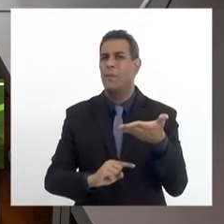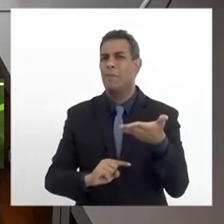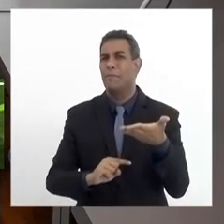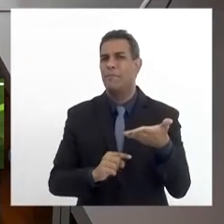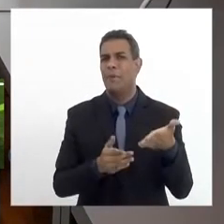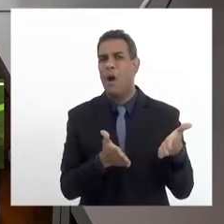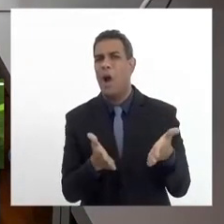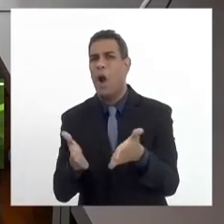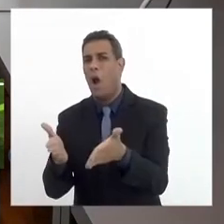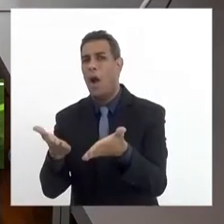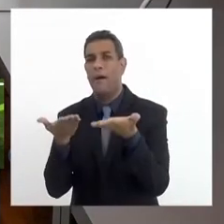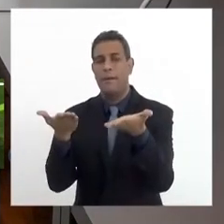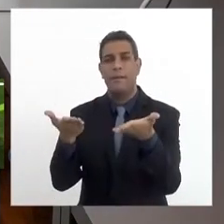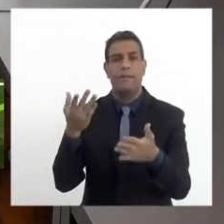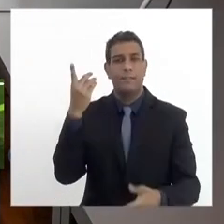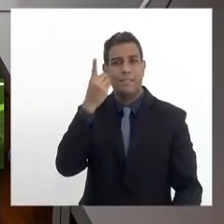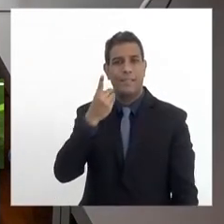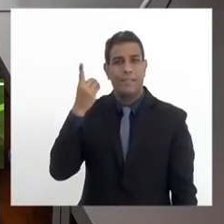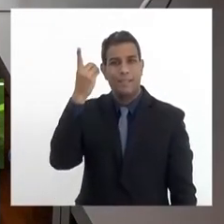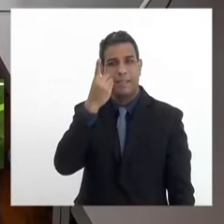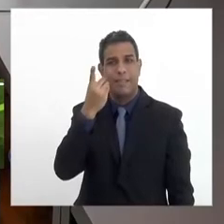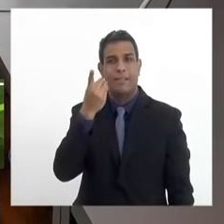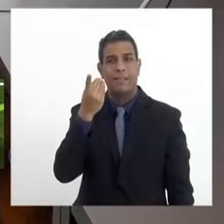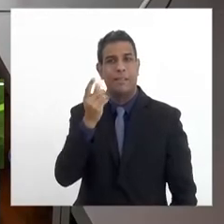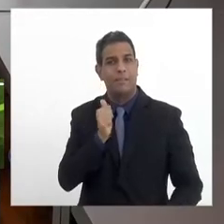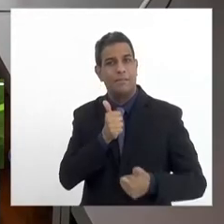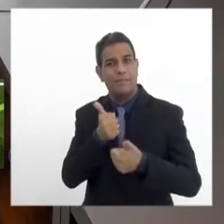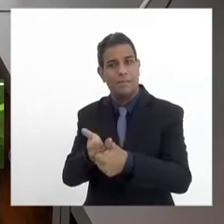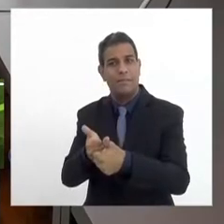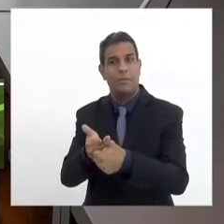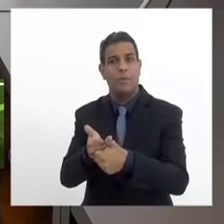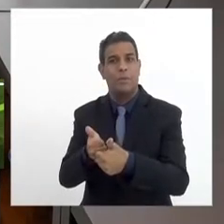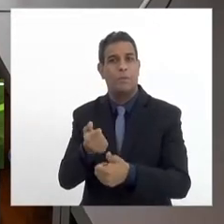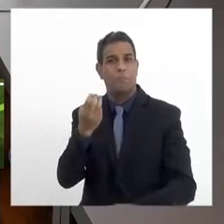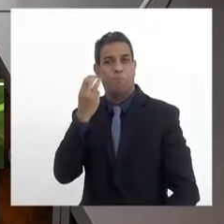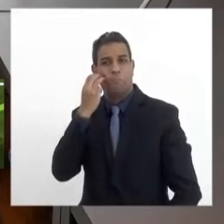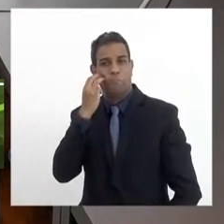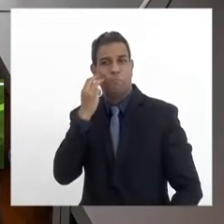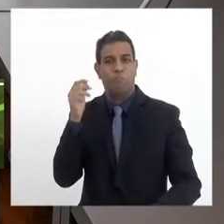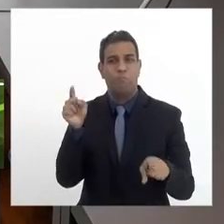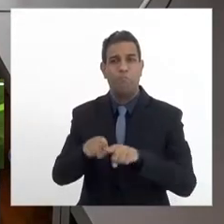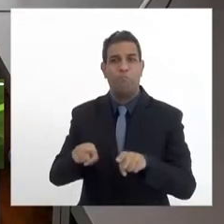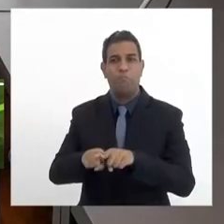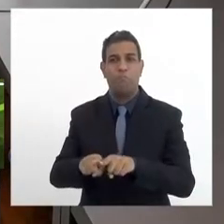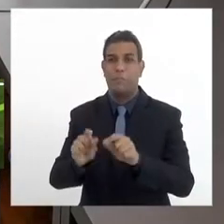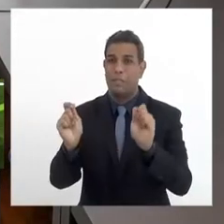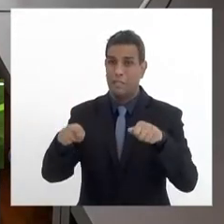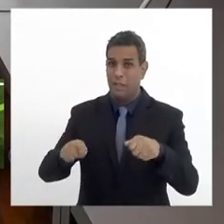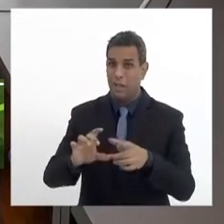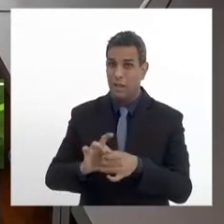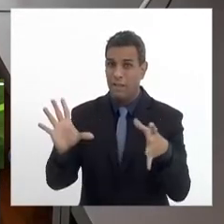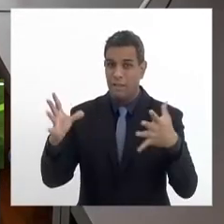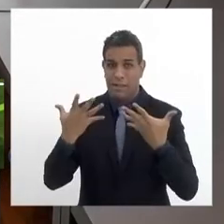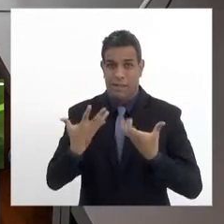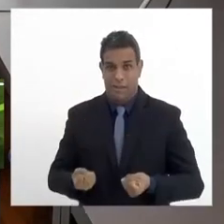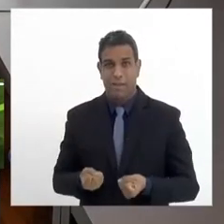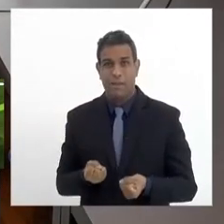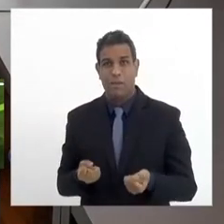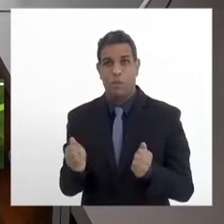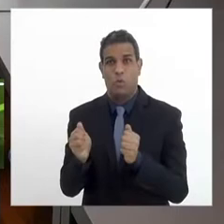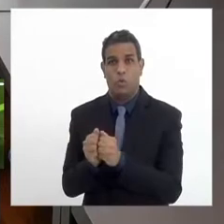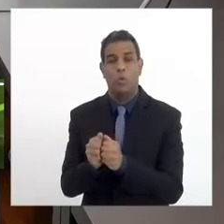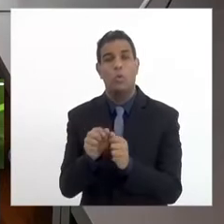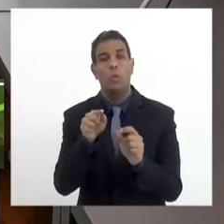erro. Deputado Valdec, sou seu discípulo também. Se Vossa Excelência me permitir, claro, né?